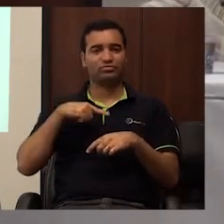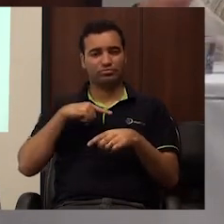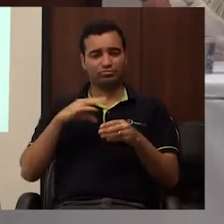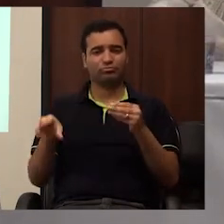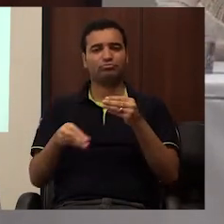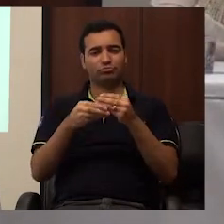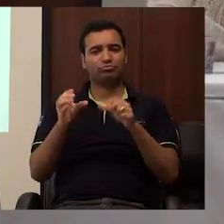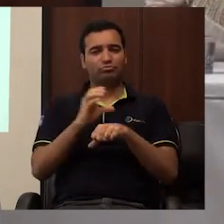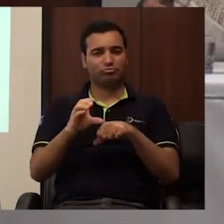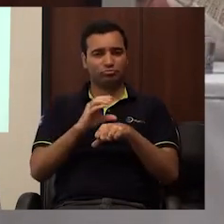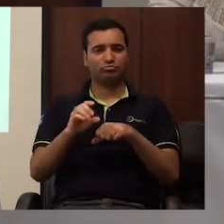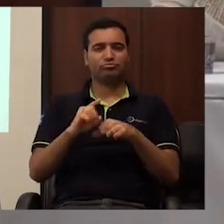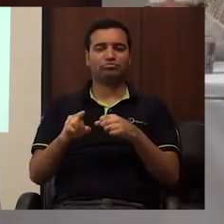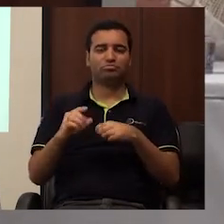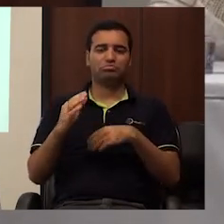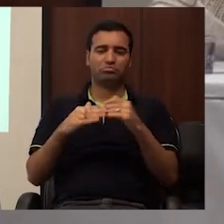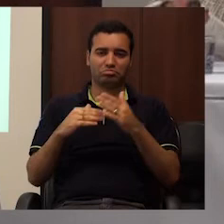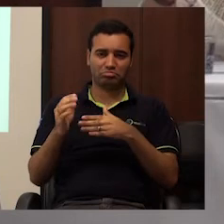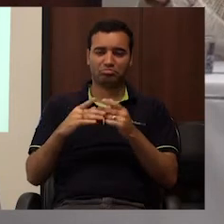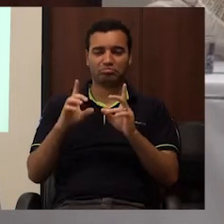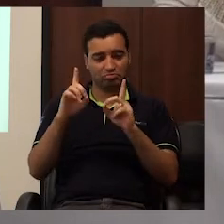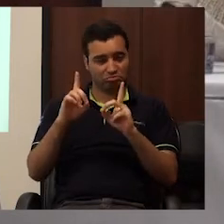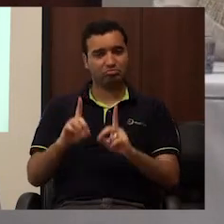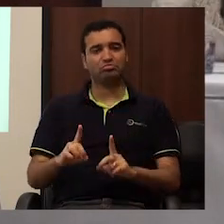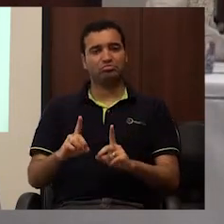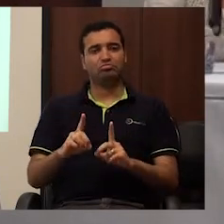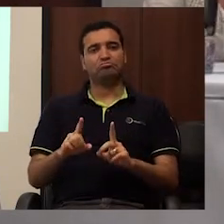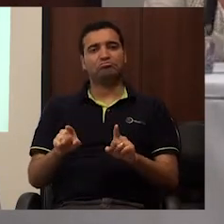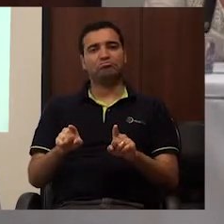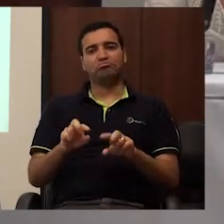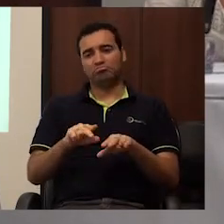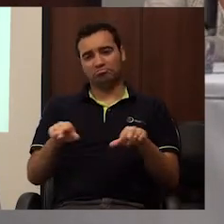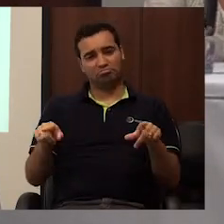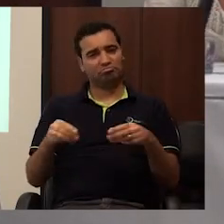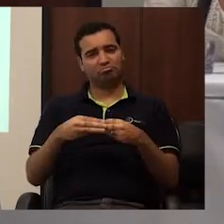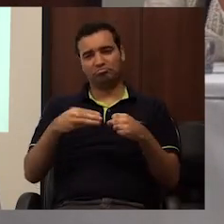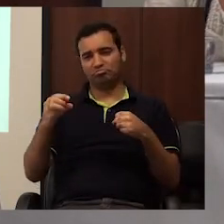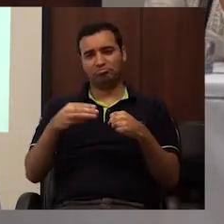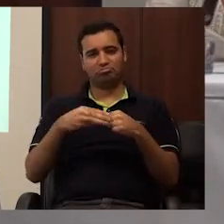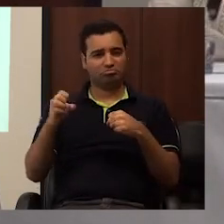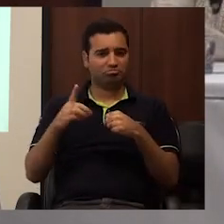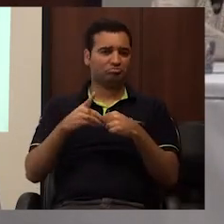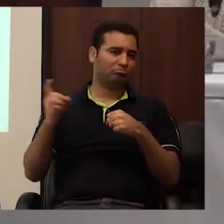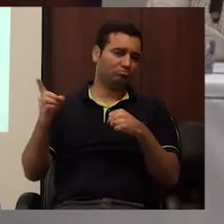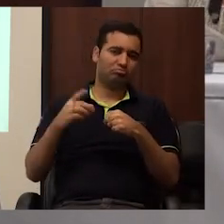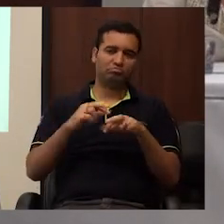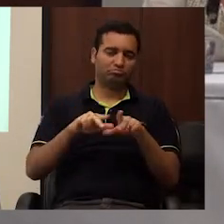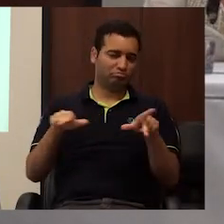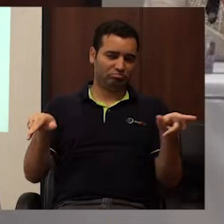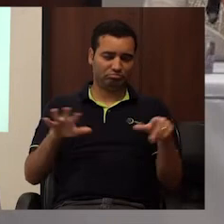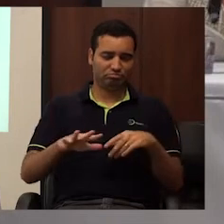de habilitações em deficiências e mestrado, doutorado nessa área, inclusive.